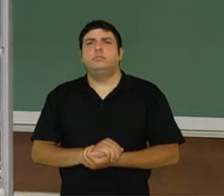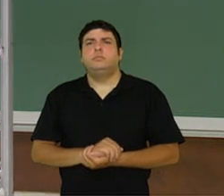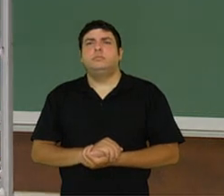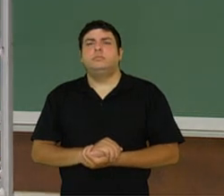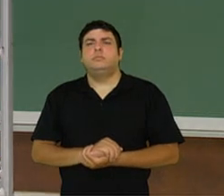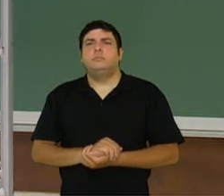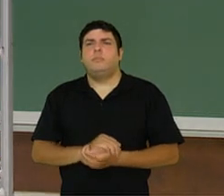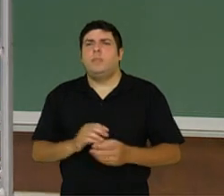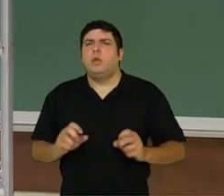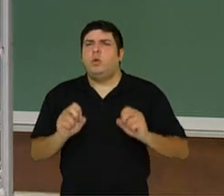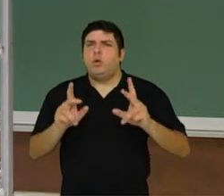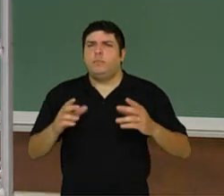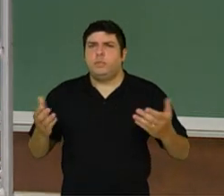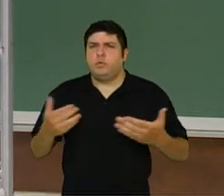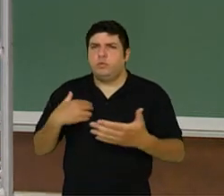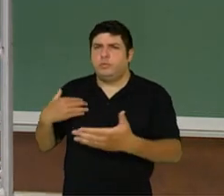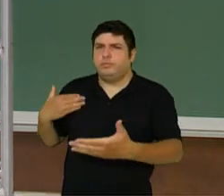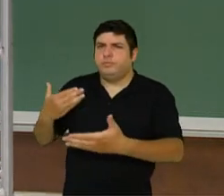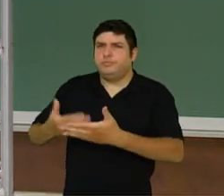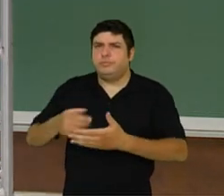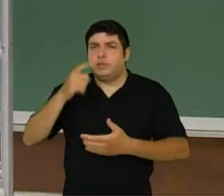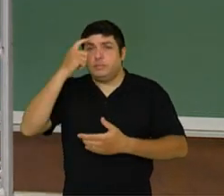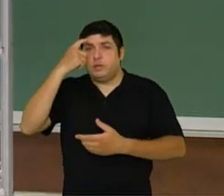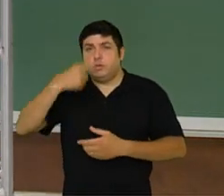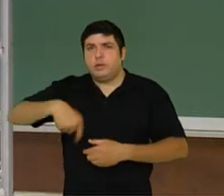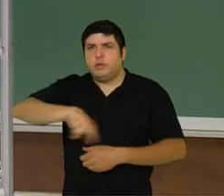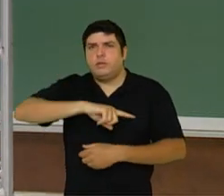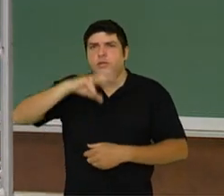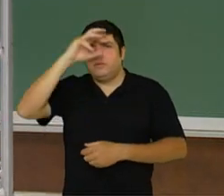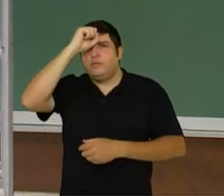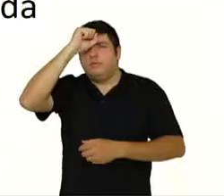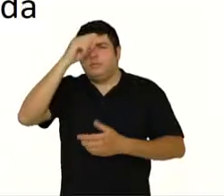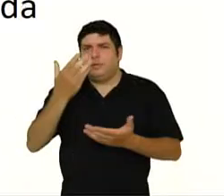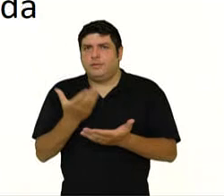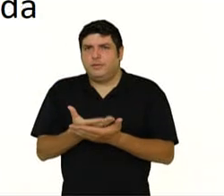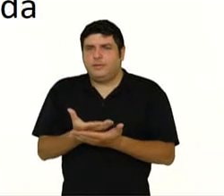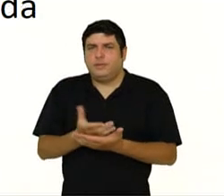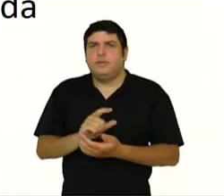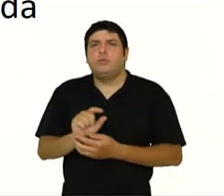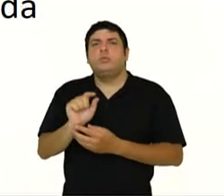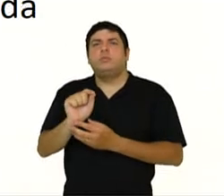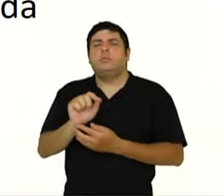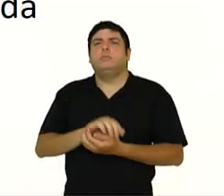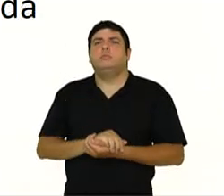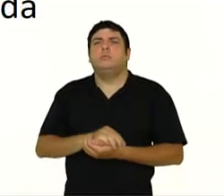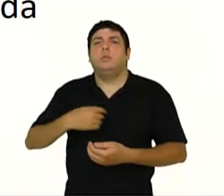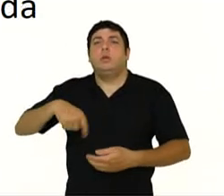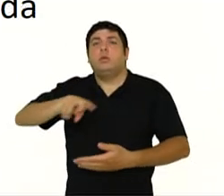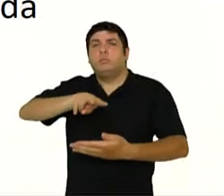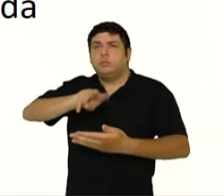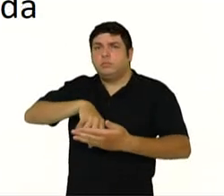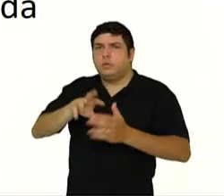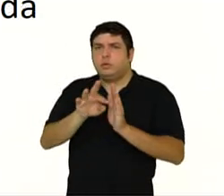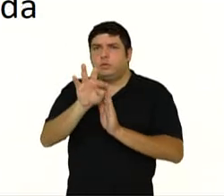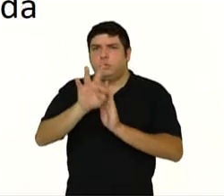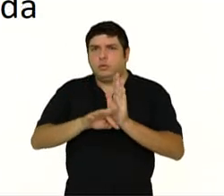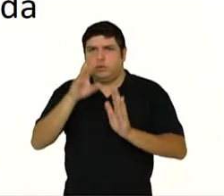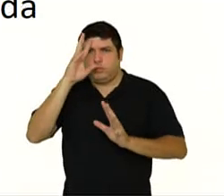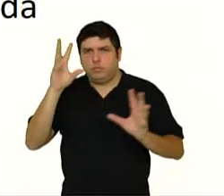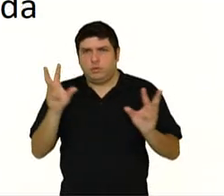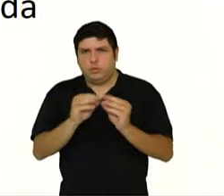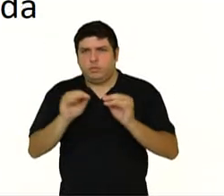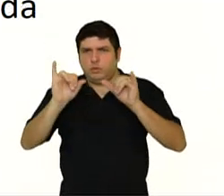Vamos pensar um pouquinho então no que a gente aprendeu hoje? Resumo da nossa aula de hoje? Nós lemos os textos compreensivamente,